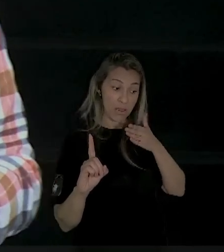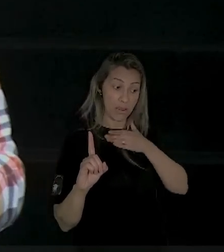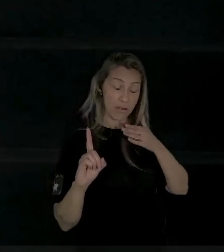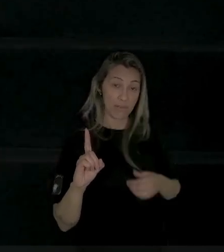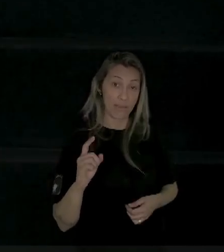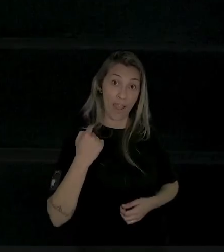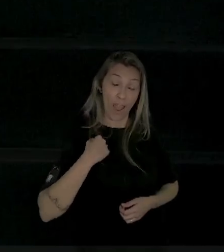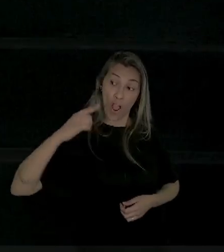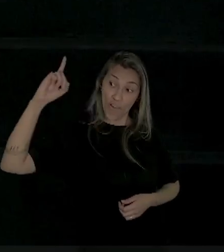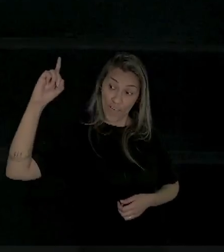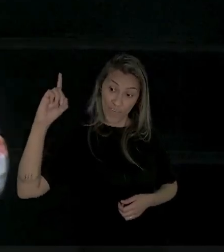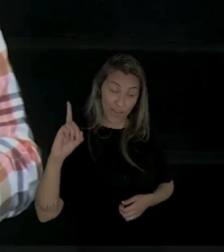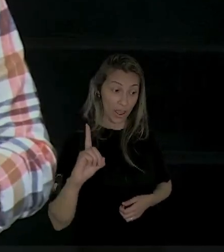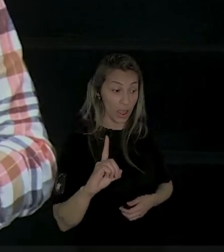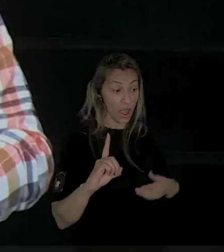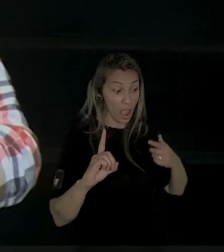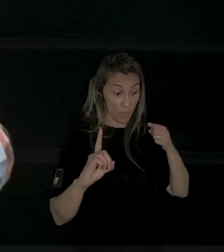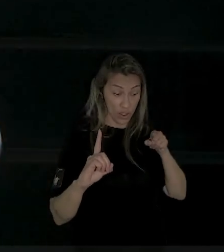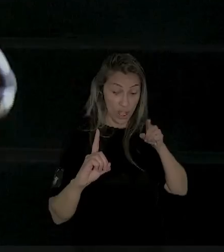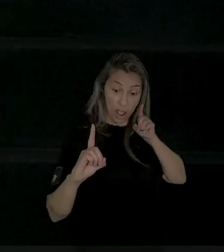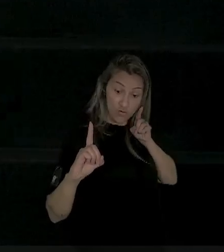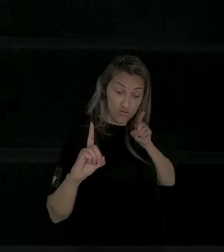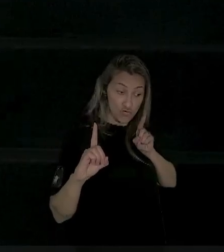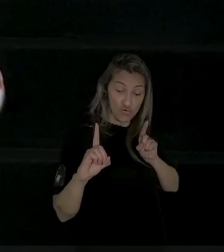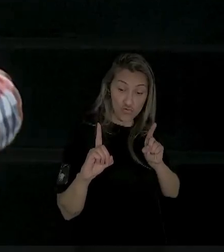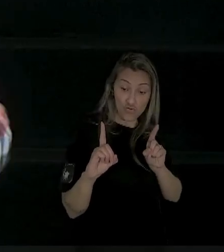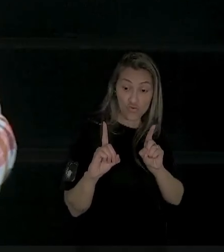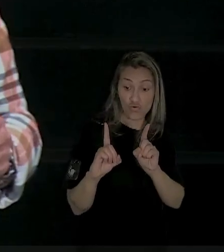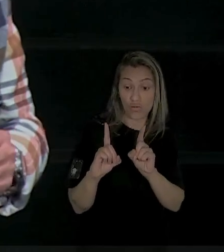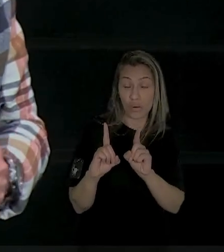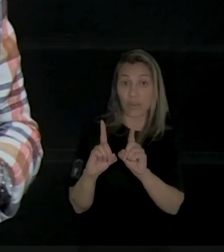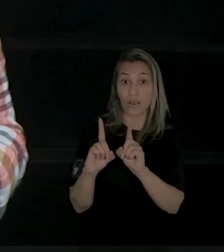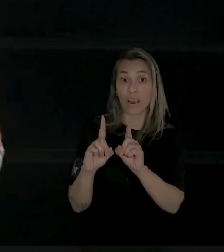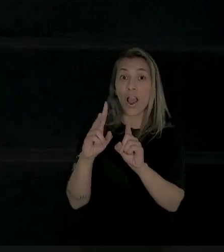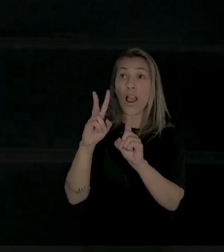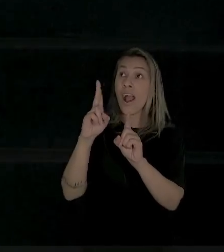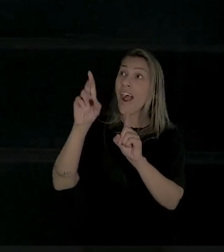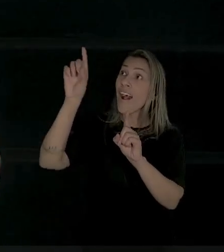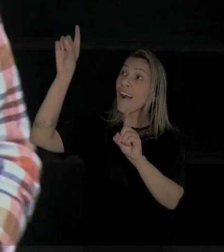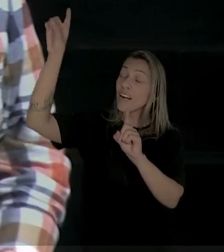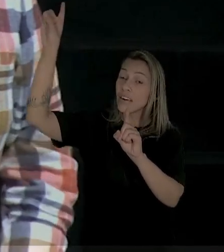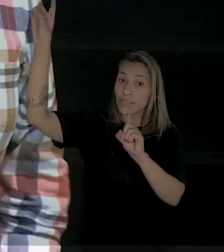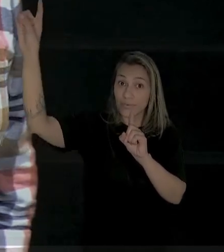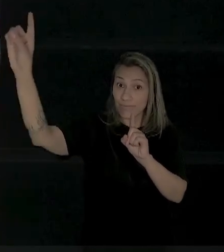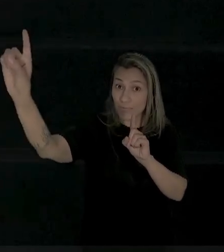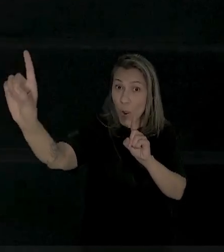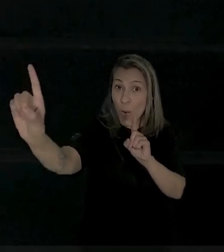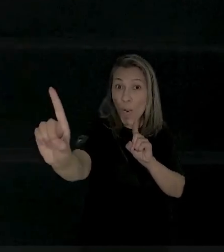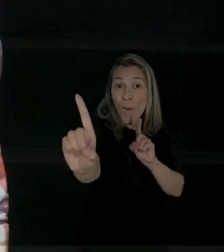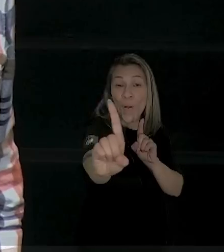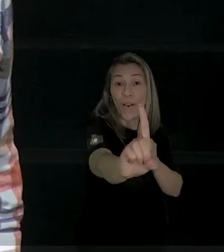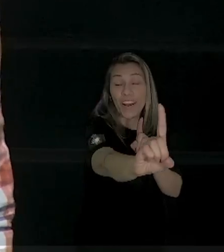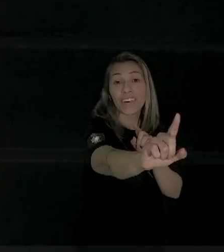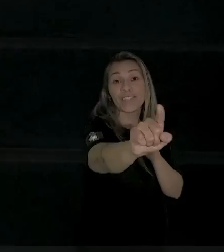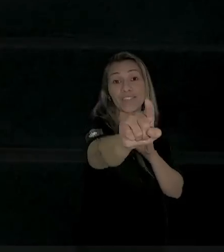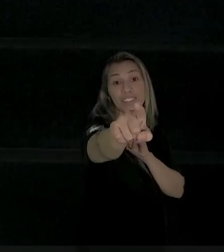Eu vou passar e eu vou te mostrar algo. E Deus vai passar aí onde você está agora. Deus vai passar. Deus vai passar você que se